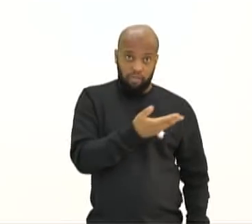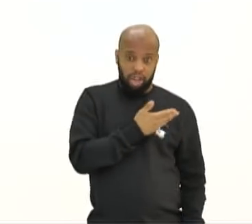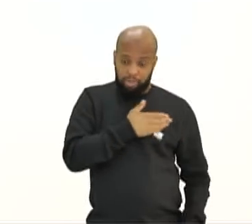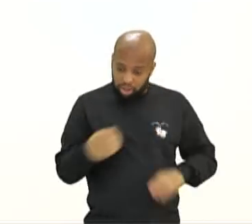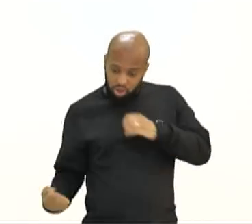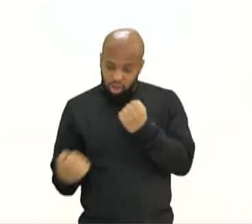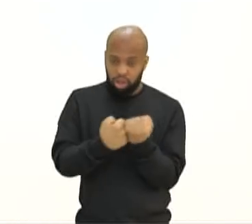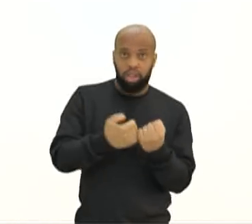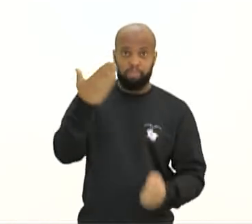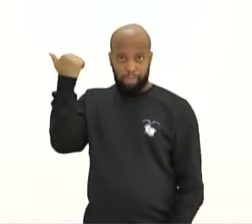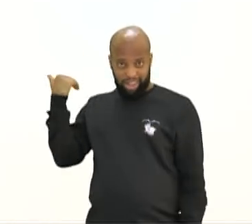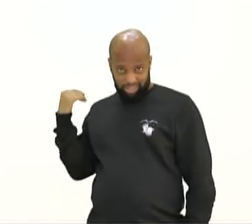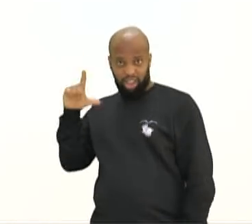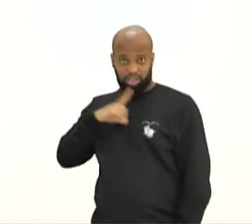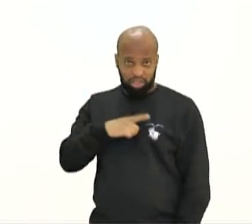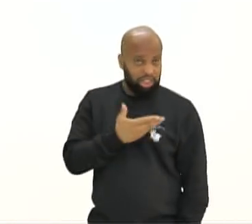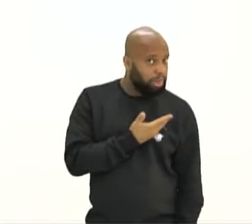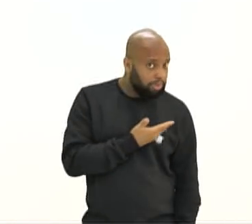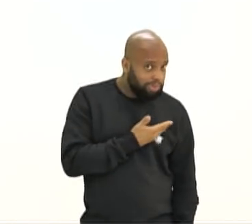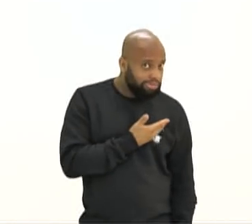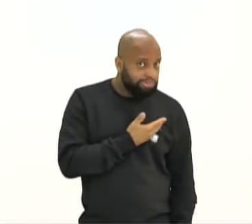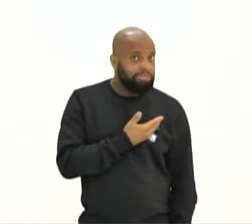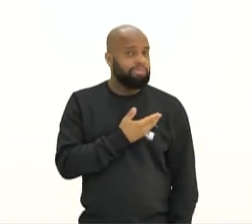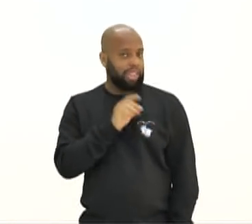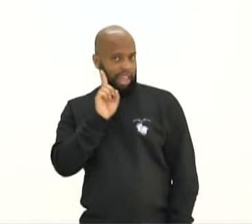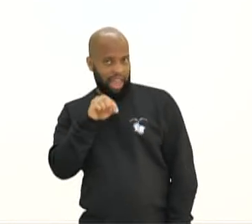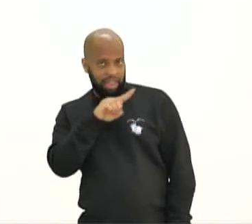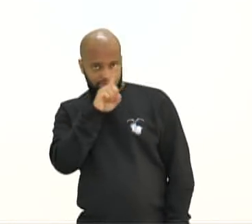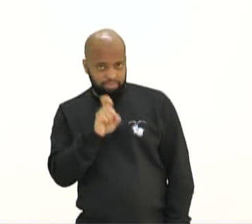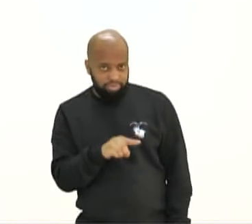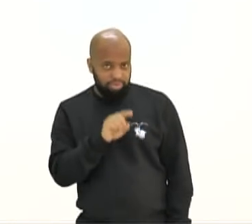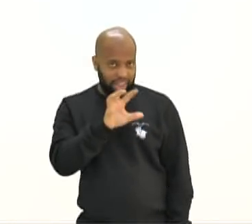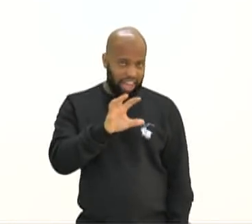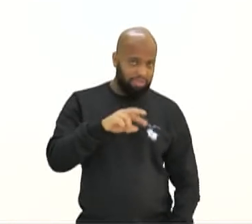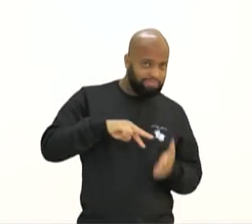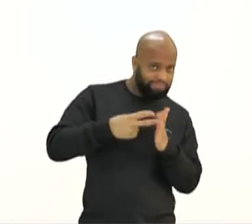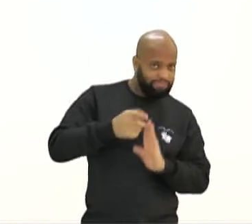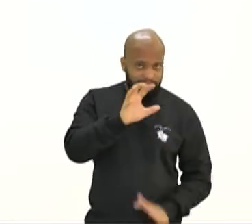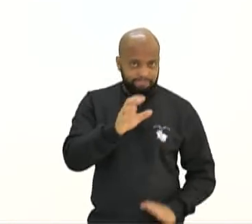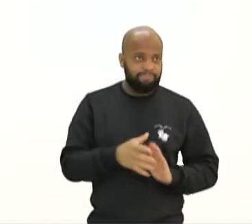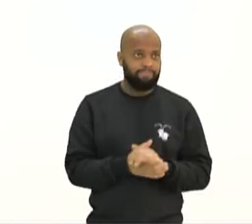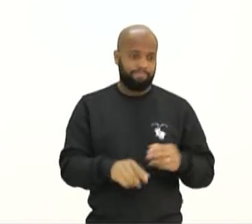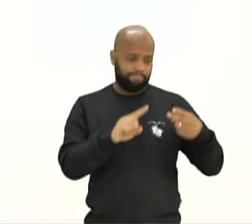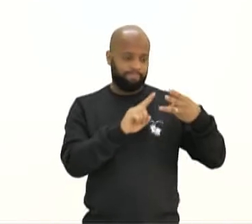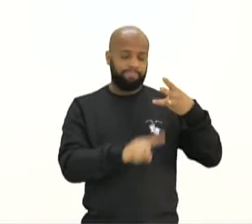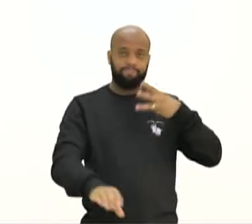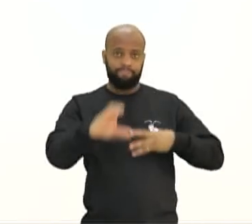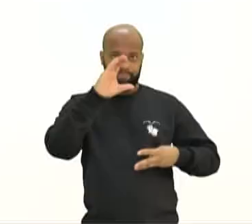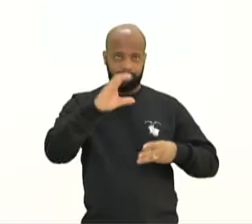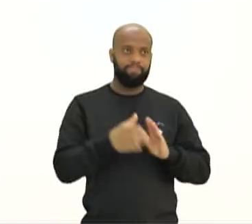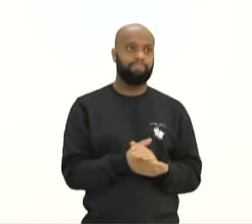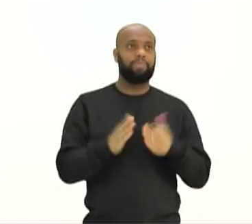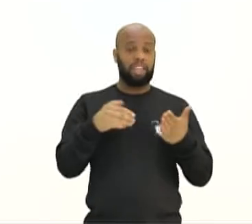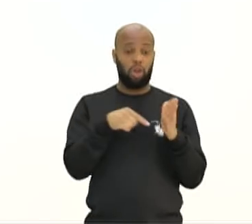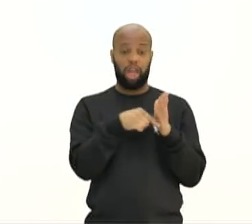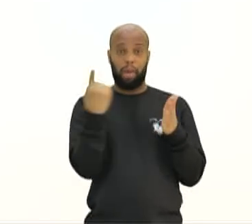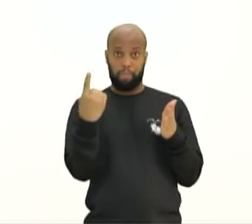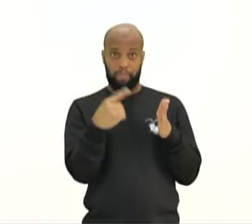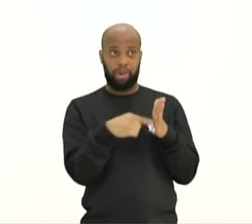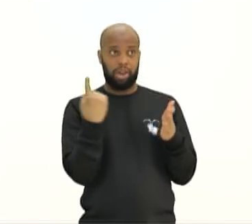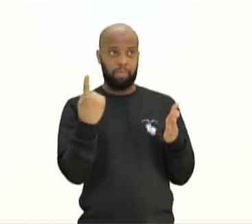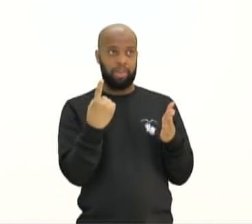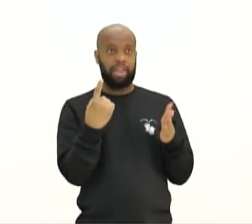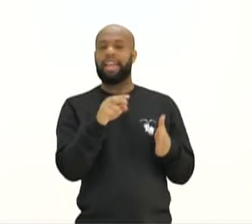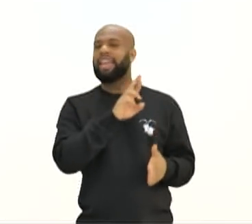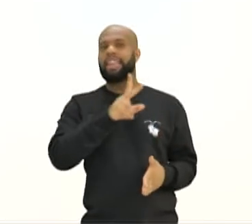a amiga antiga? Será que isso que quer dizer? Letra C. A primeira